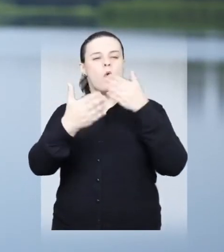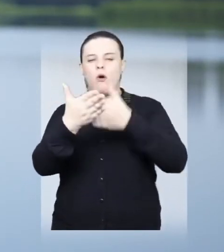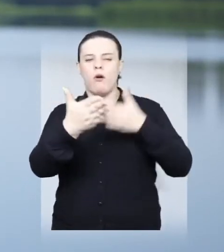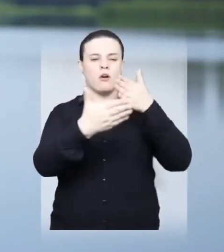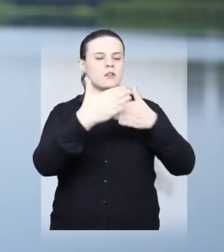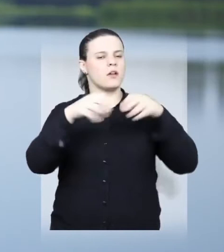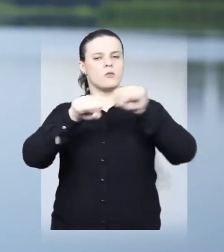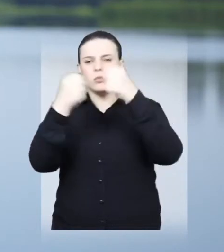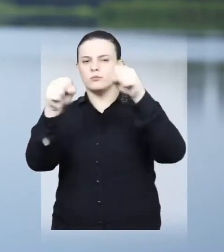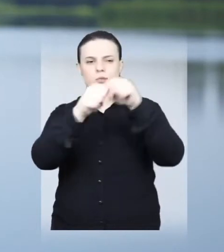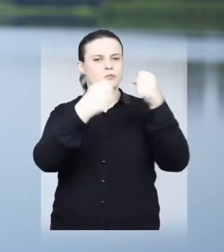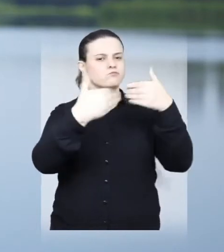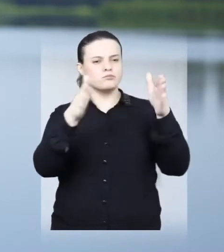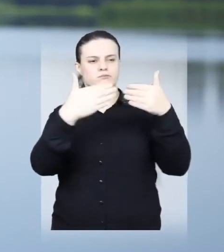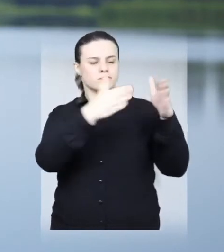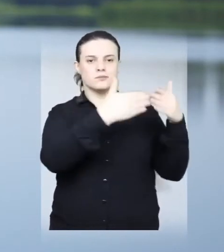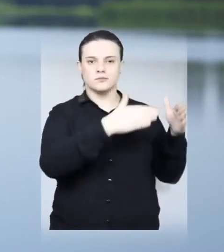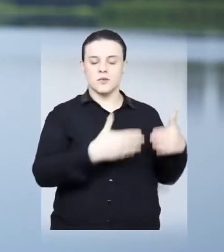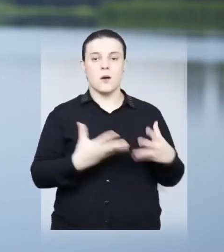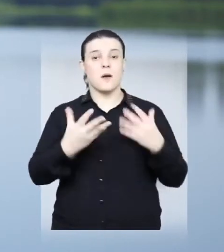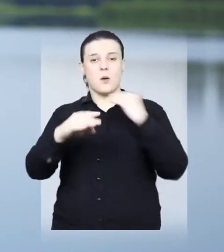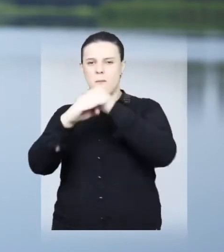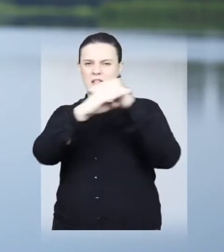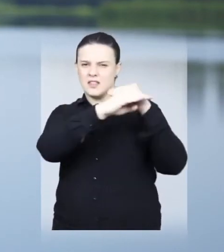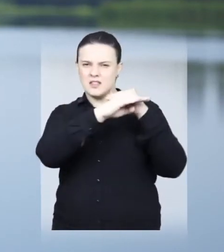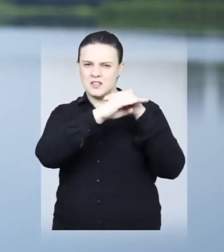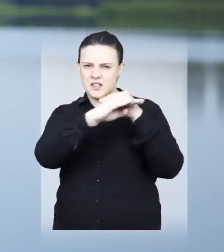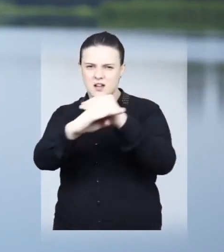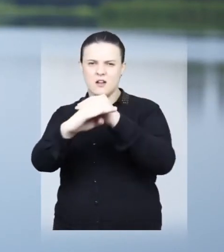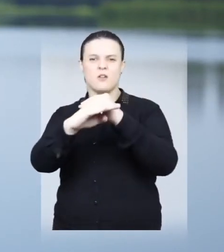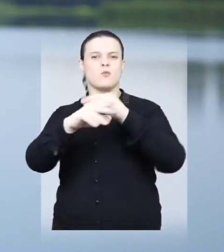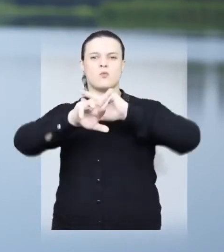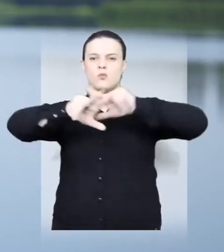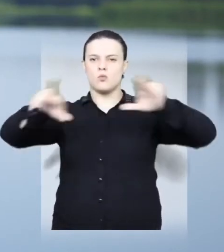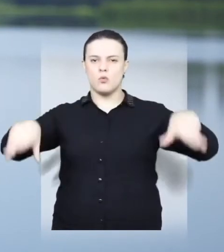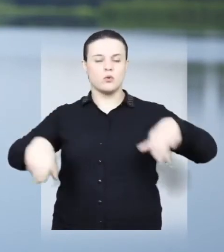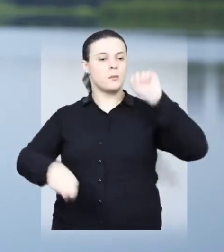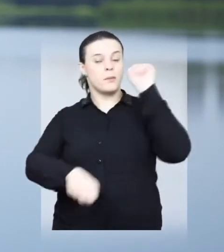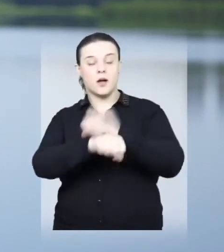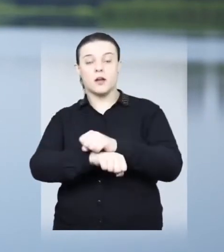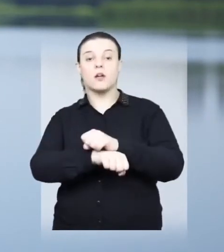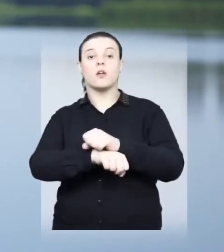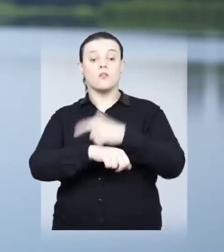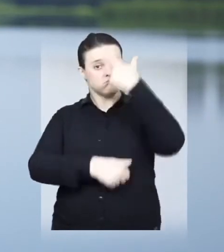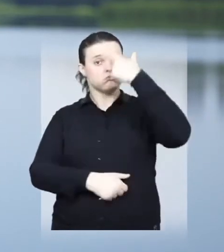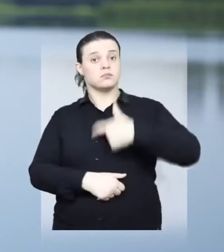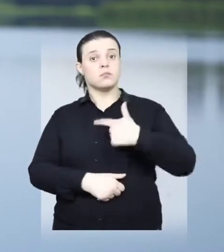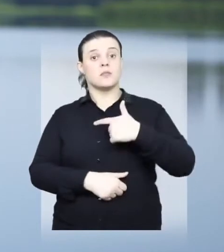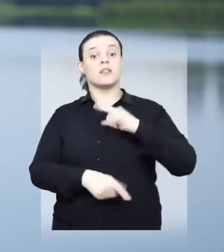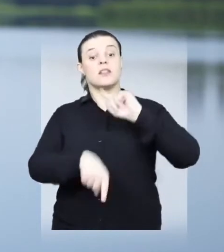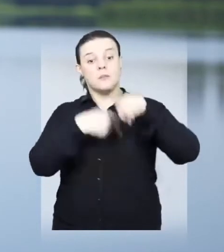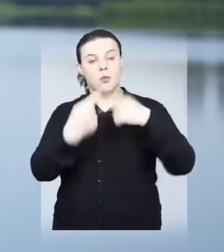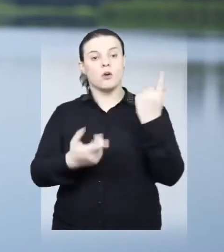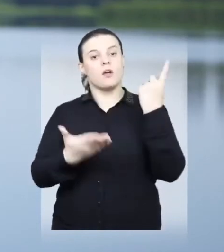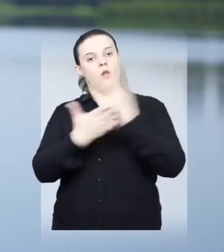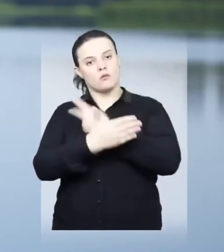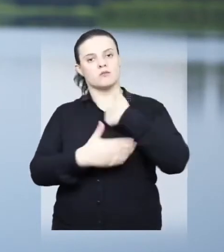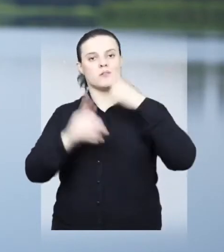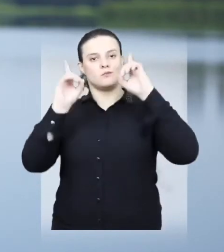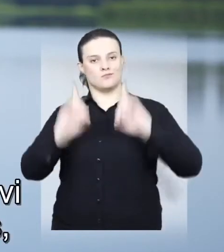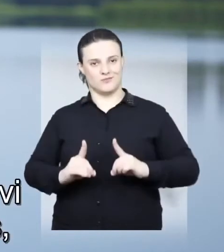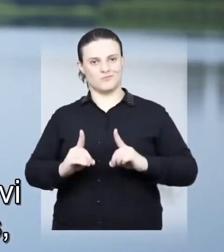muitos paradigmas, muitos padrões mesmo, como indivíduo, a partir do momento em que eu me tornei deficiente